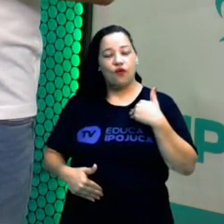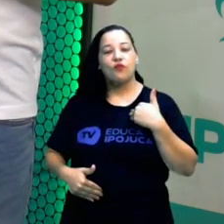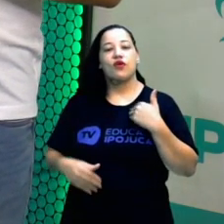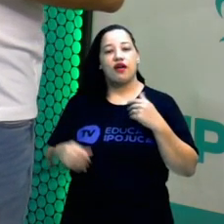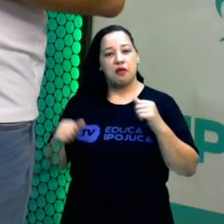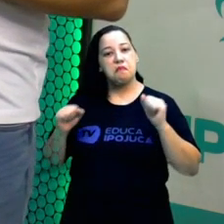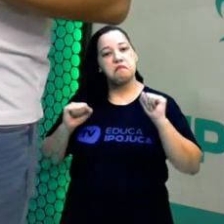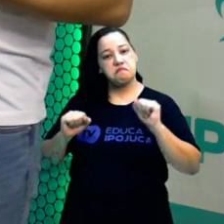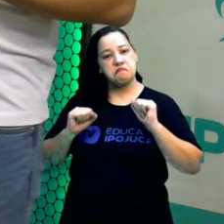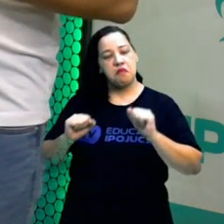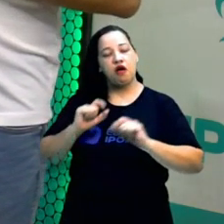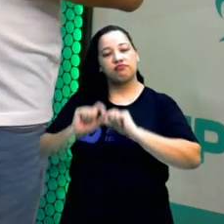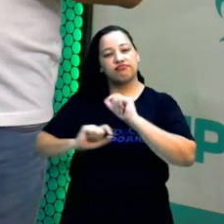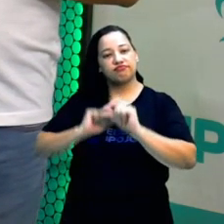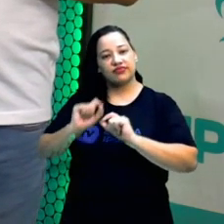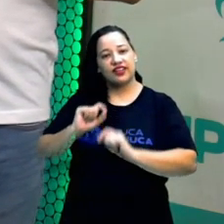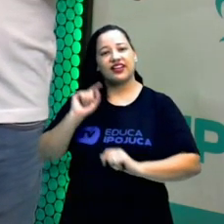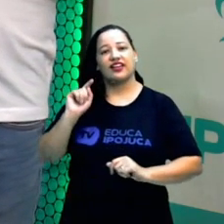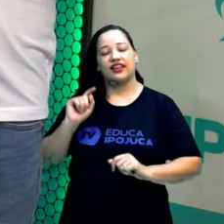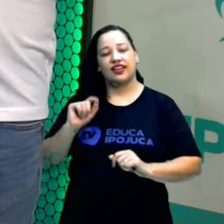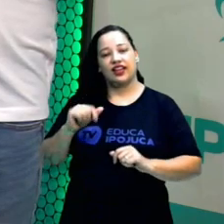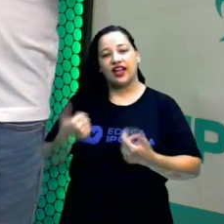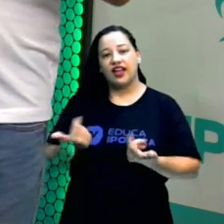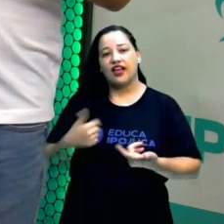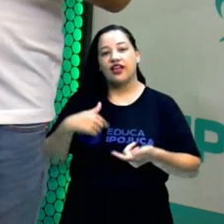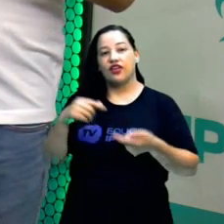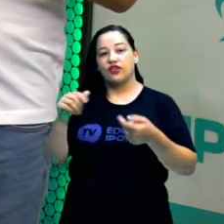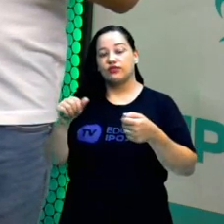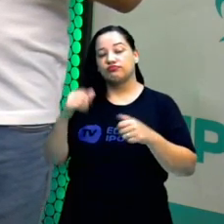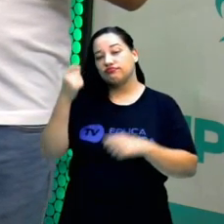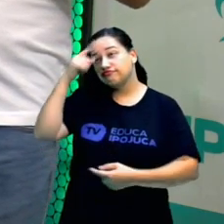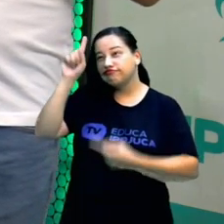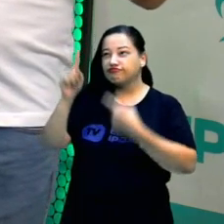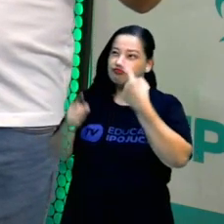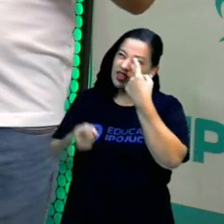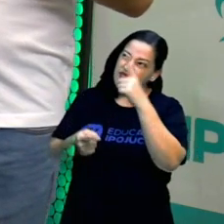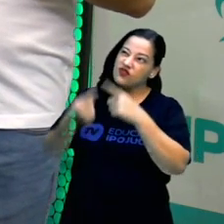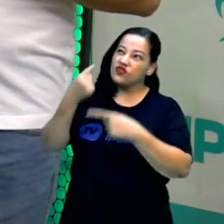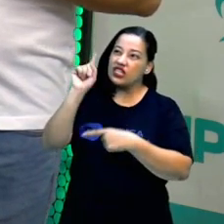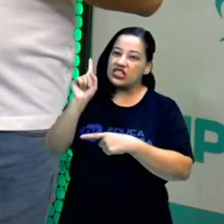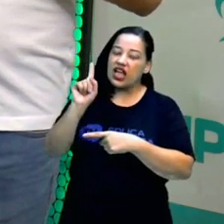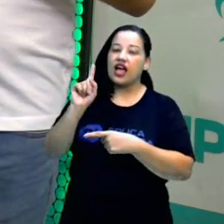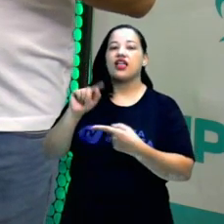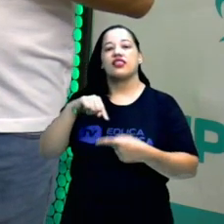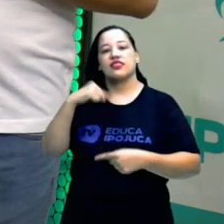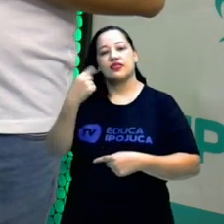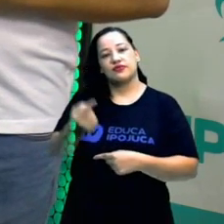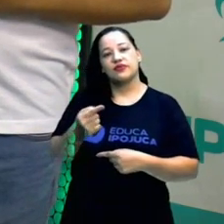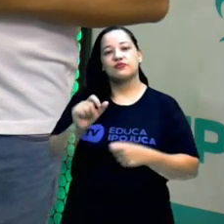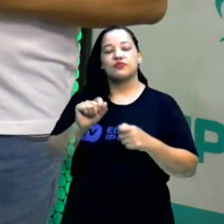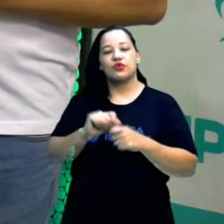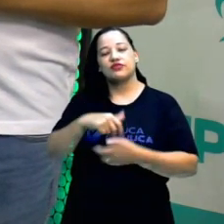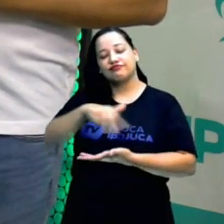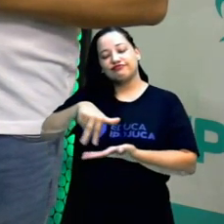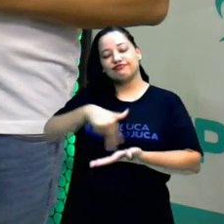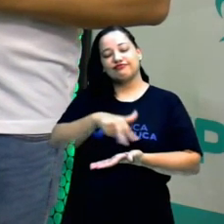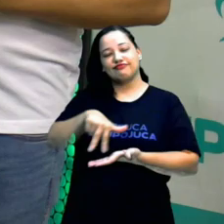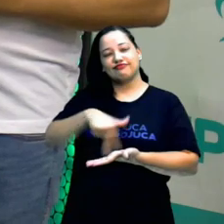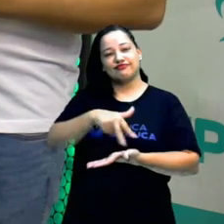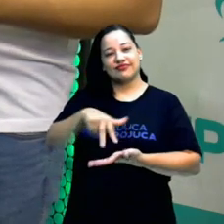uso para um processo criativo e a construção e execução da dança.